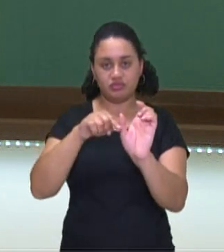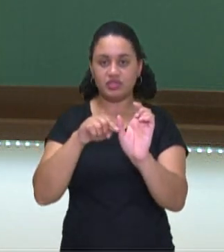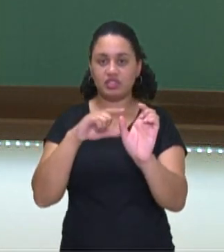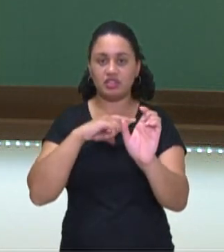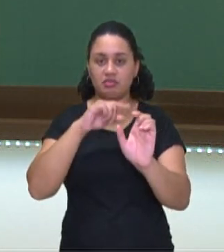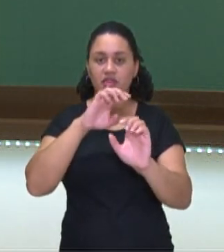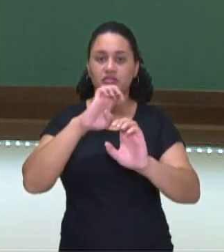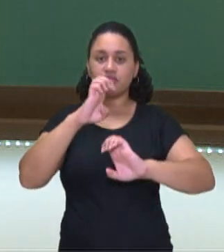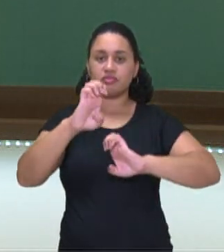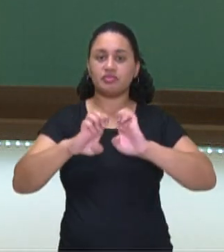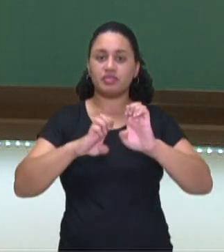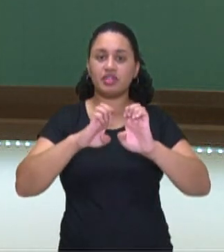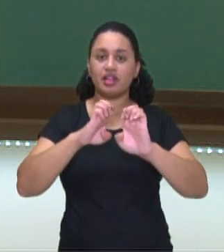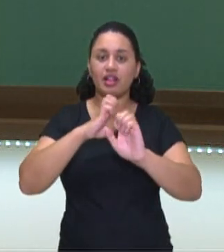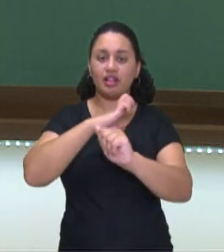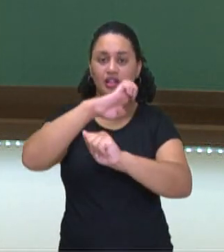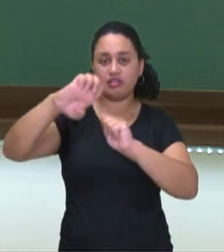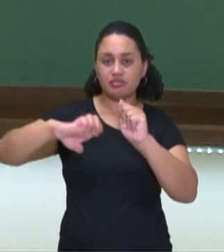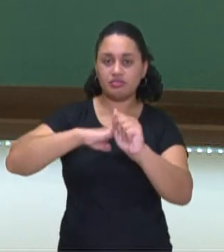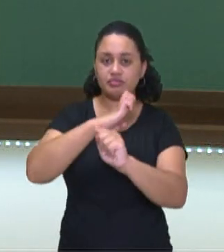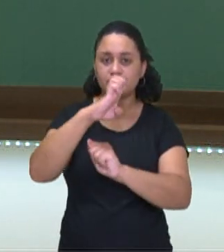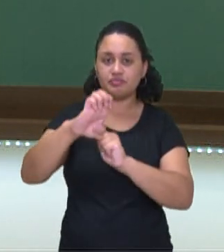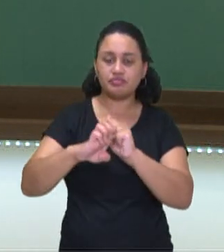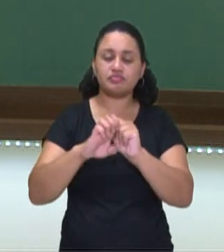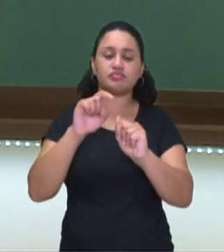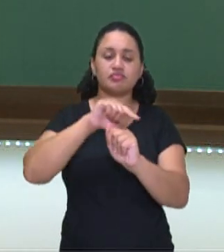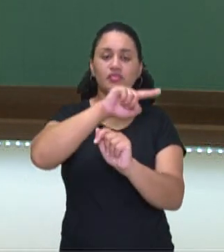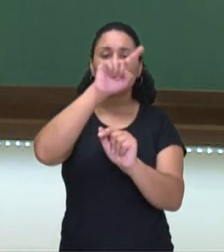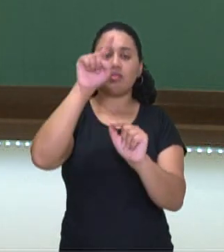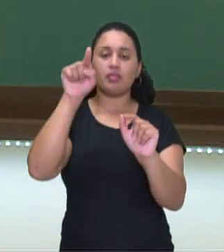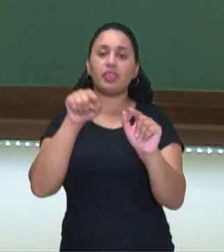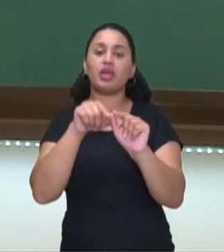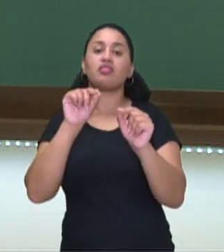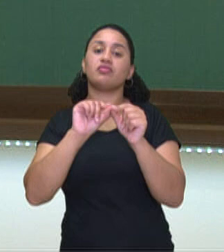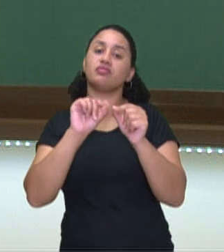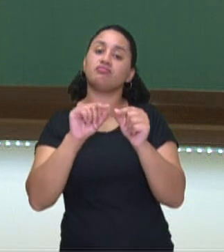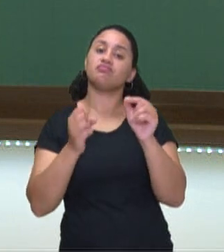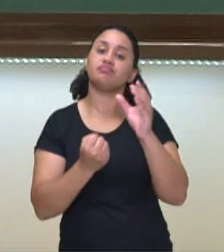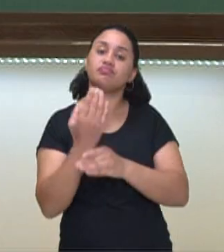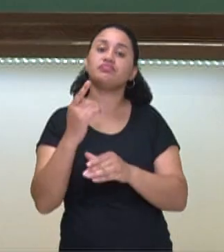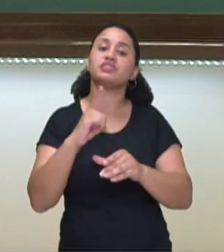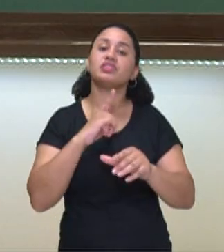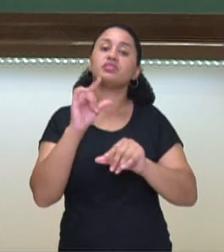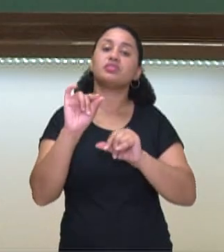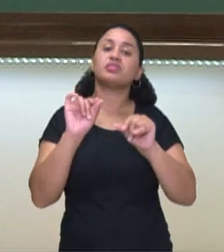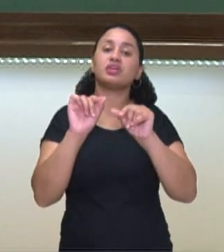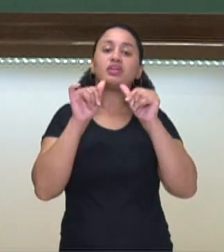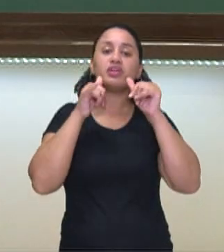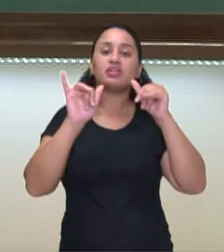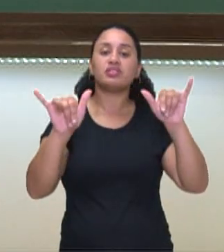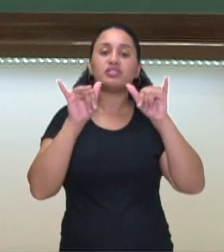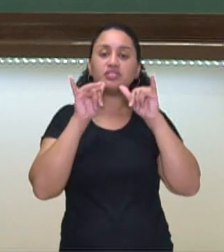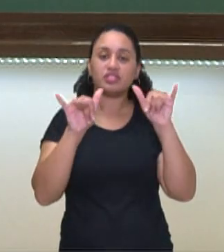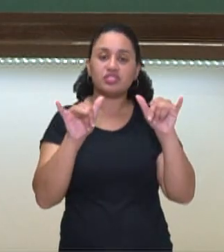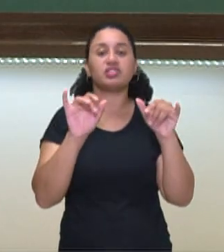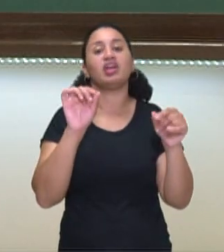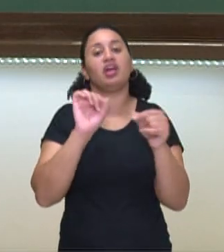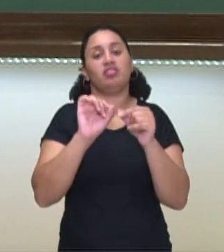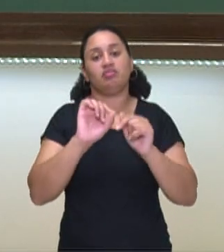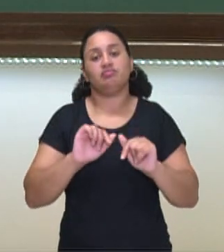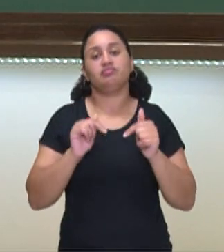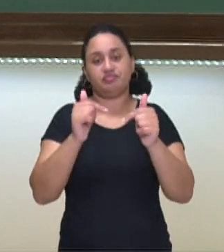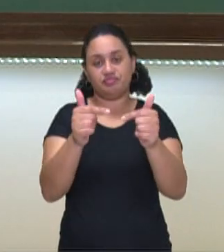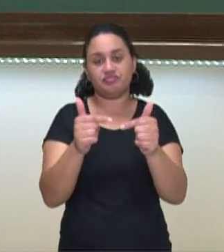certo? Esse fluxo de elétron de um polo para o outro promove energia e essa energia vai realizar um trabalho.